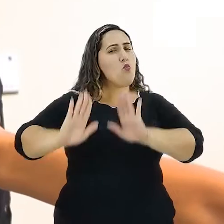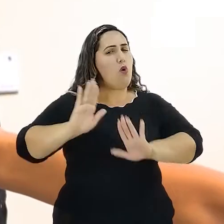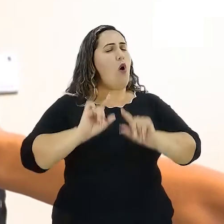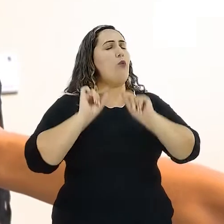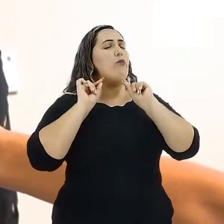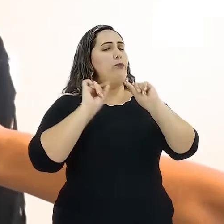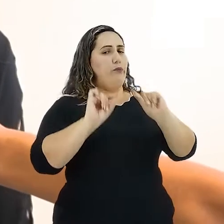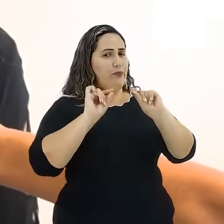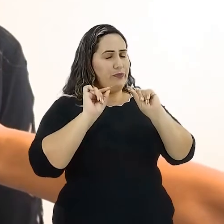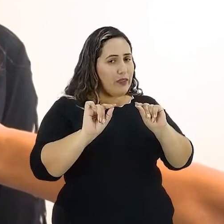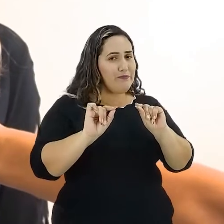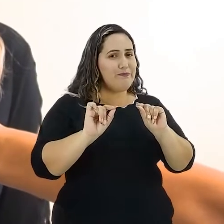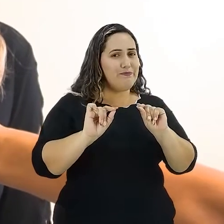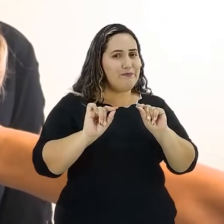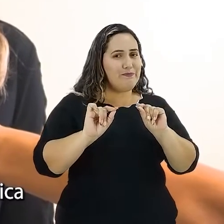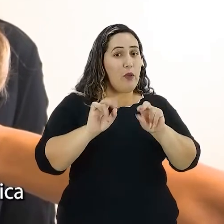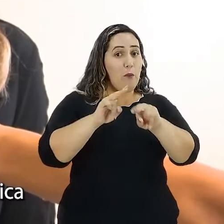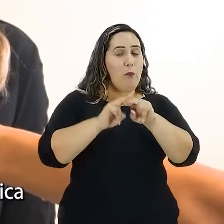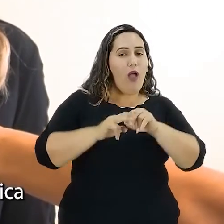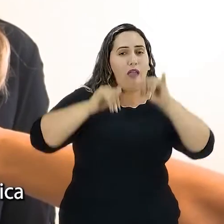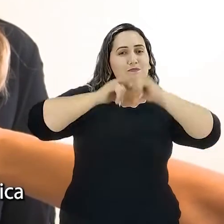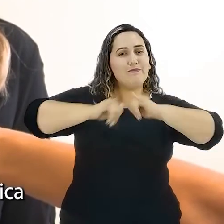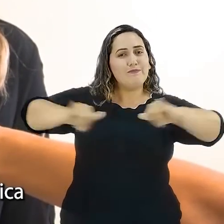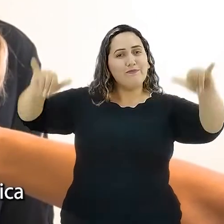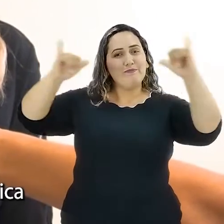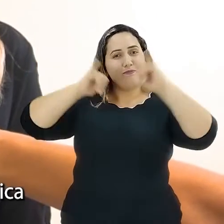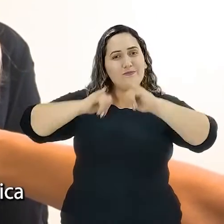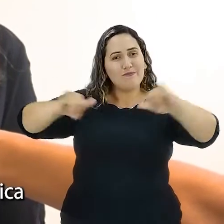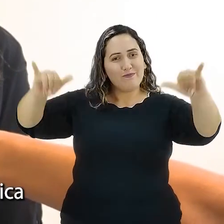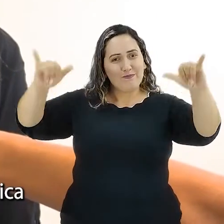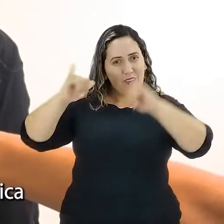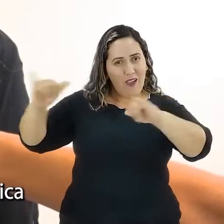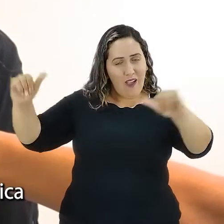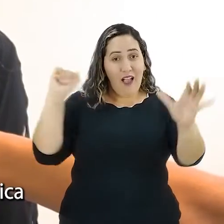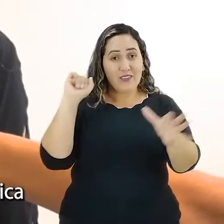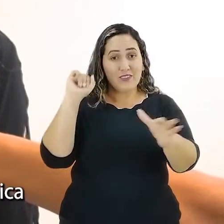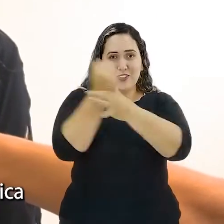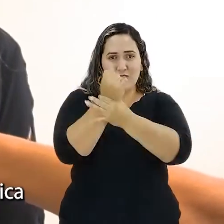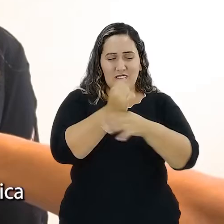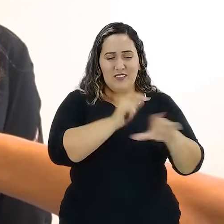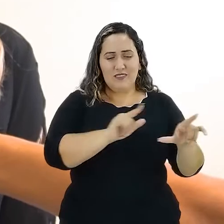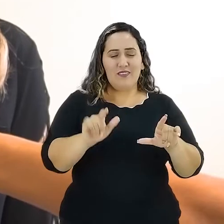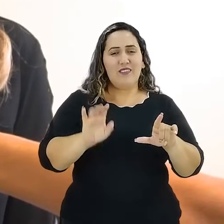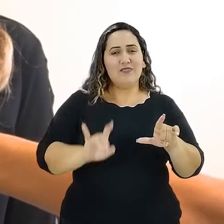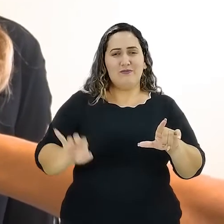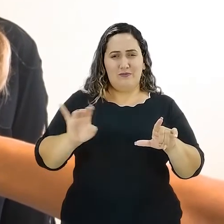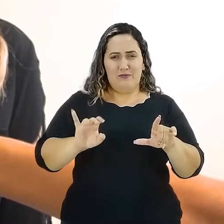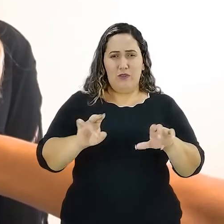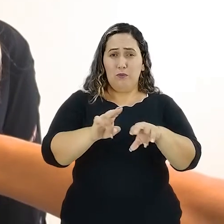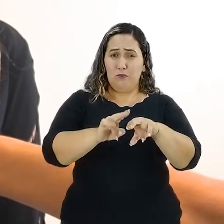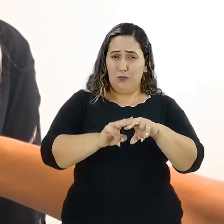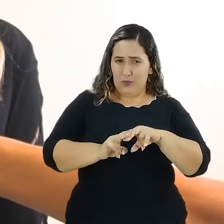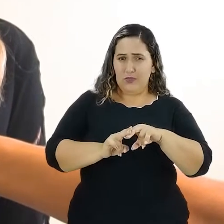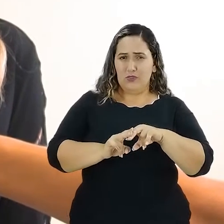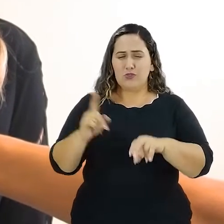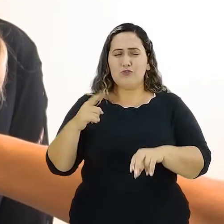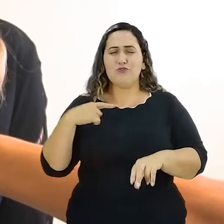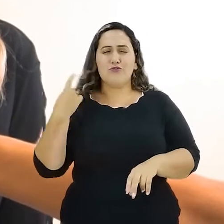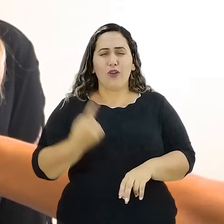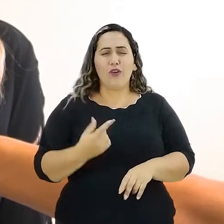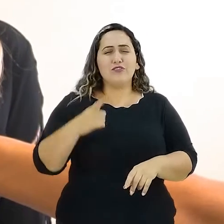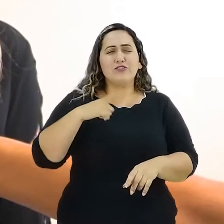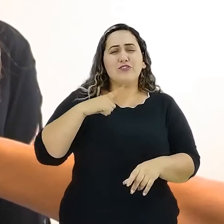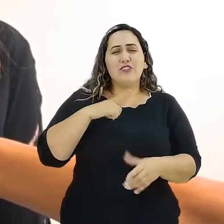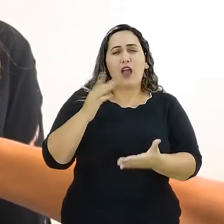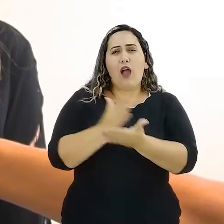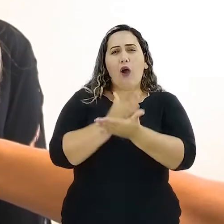né, em razão da divulgação maior da segurança da urna eletrônica. E por conta disso, a gente está